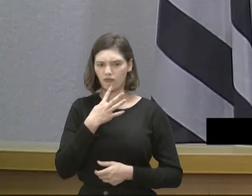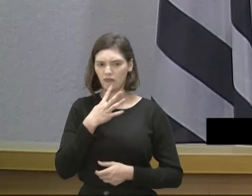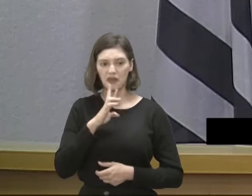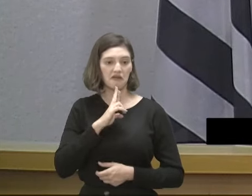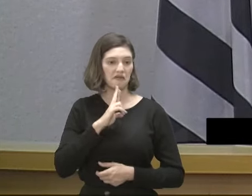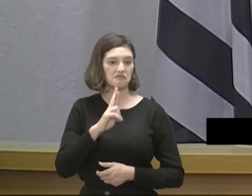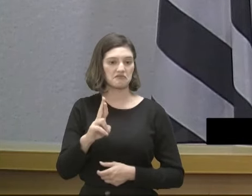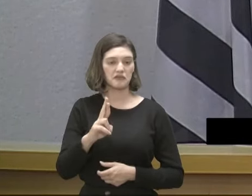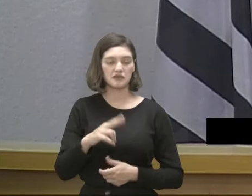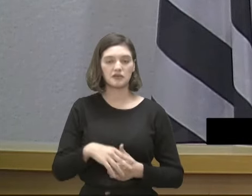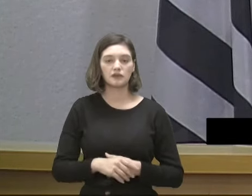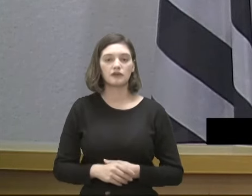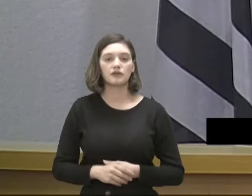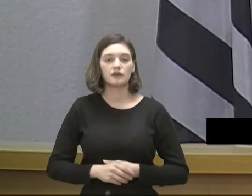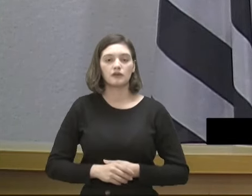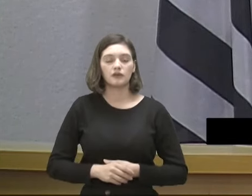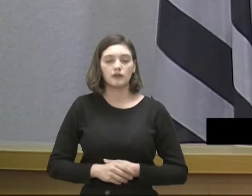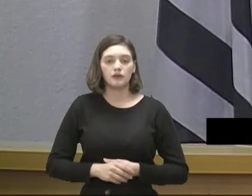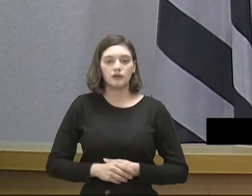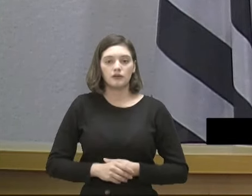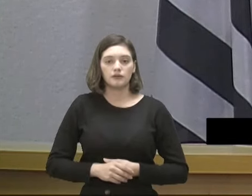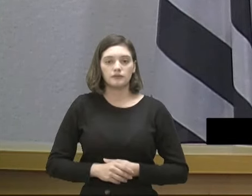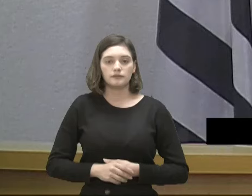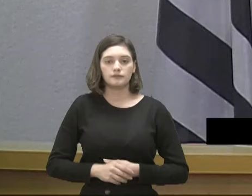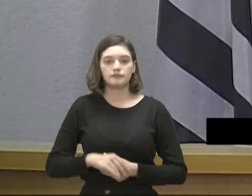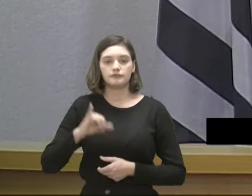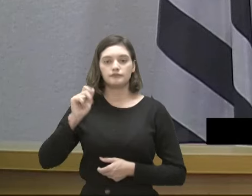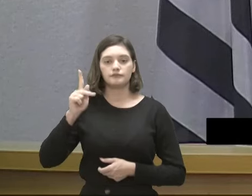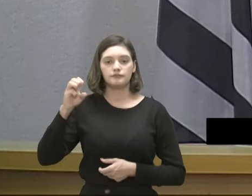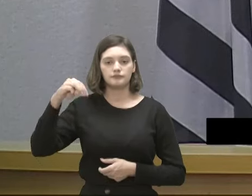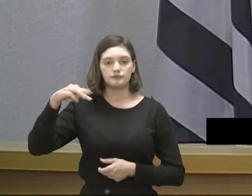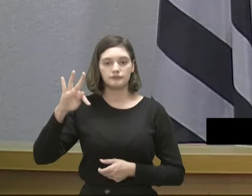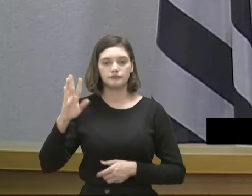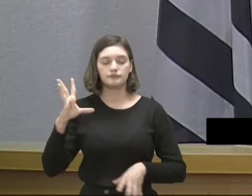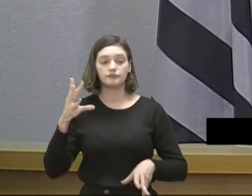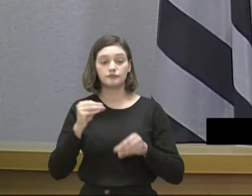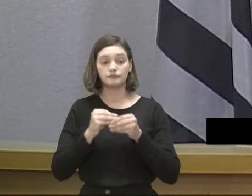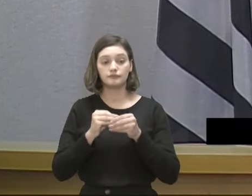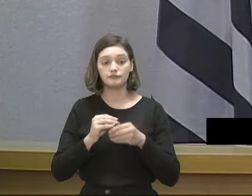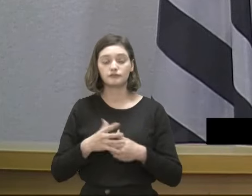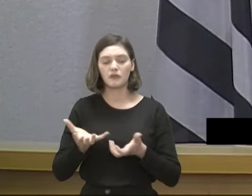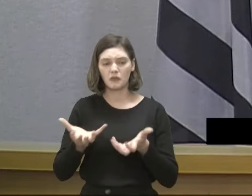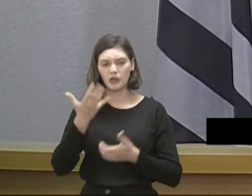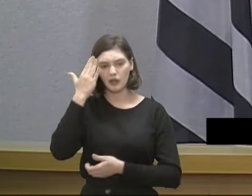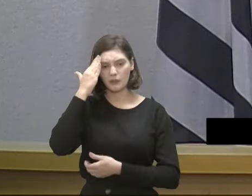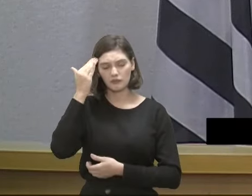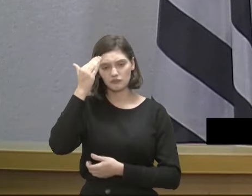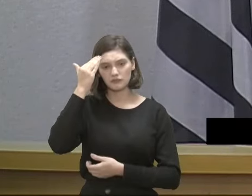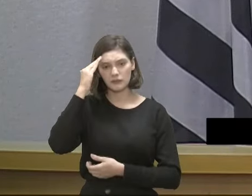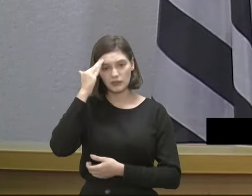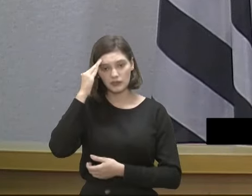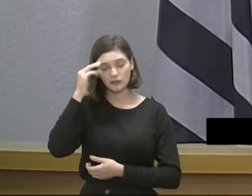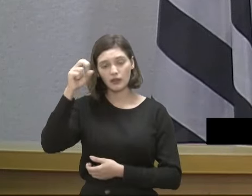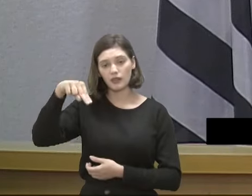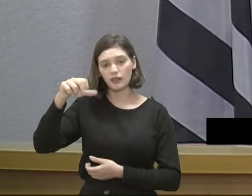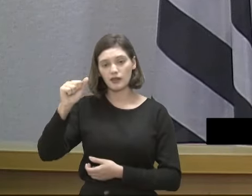da prefeitura da previdência complementar. Então, gostaria de saber aqui do presidente, da